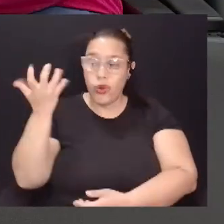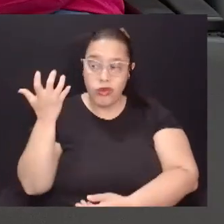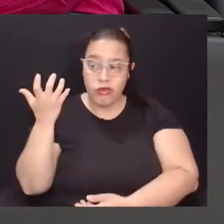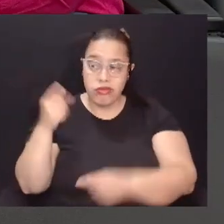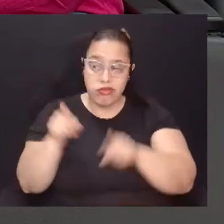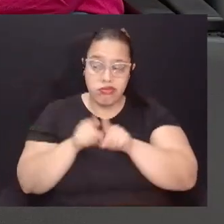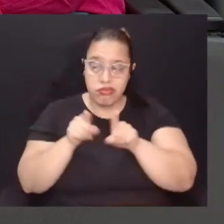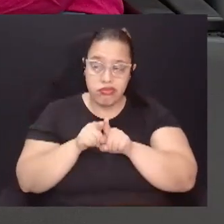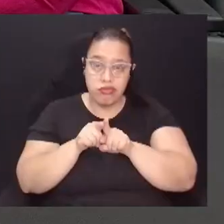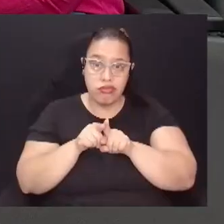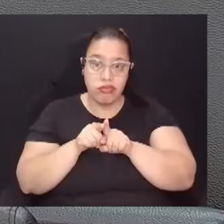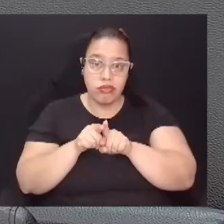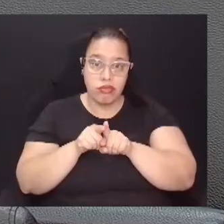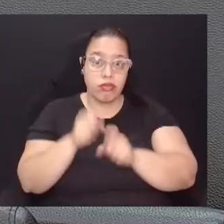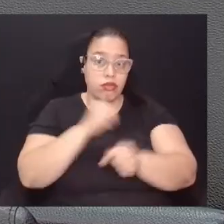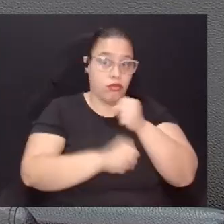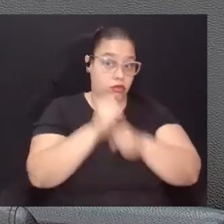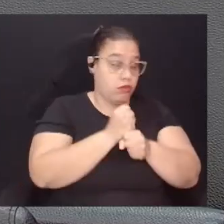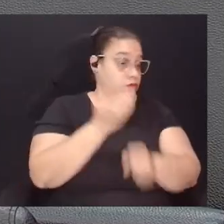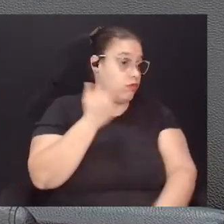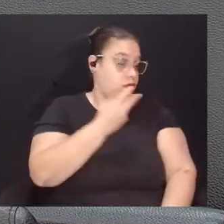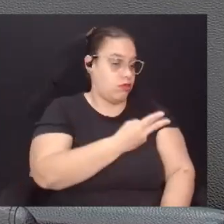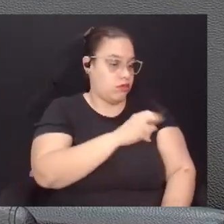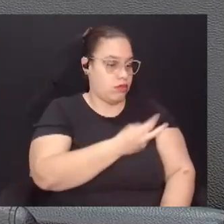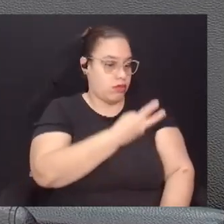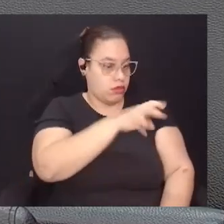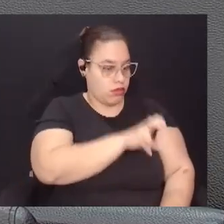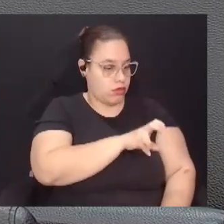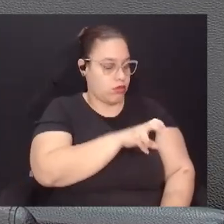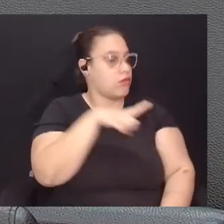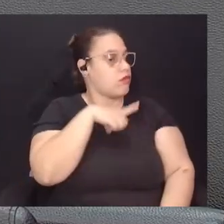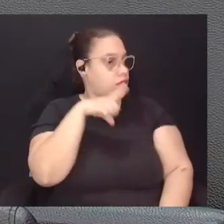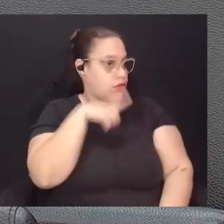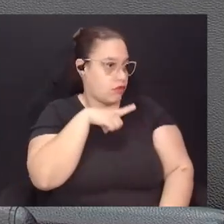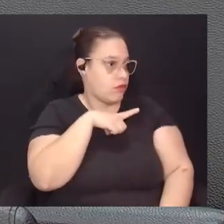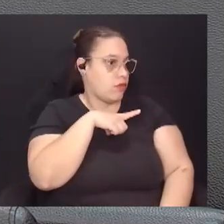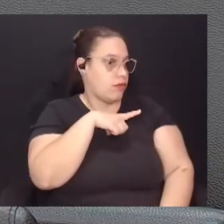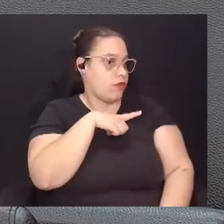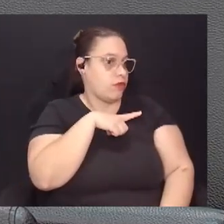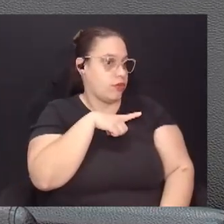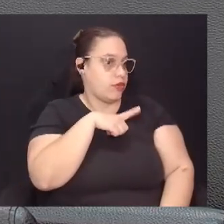que aconteceu também? O ano passado, né, o ano de 2025,